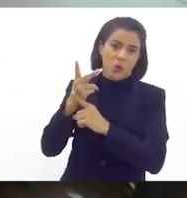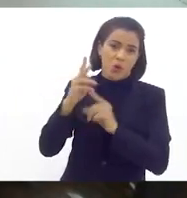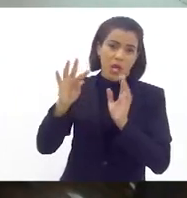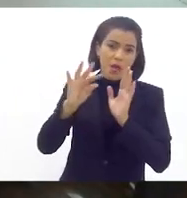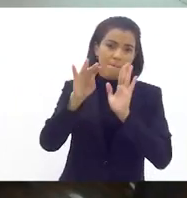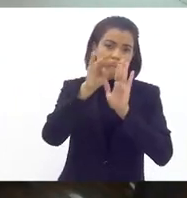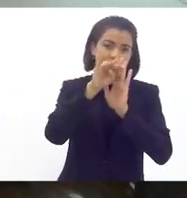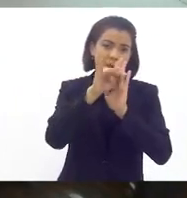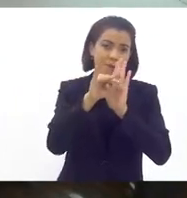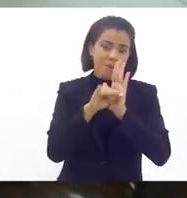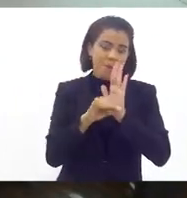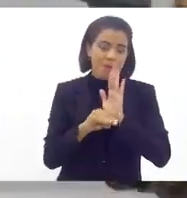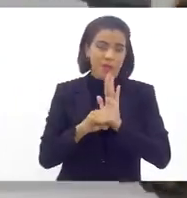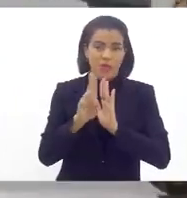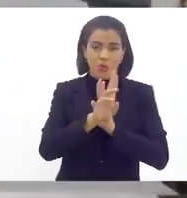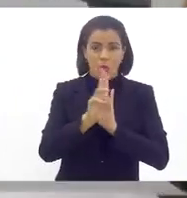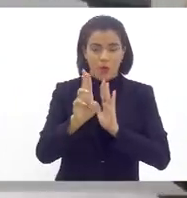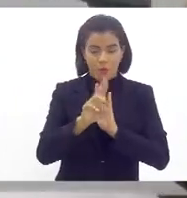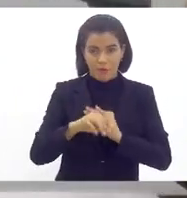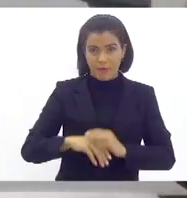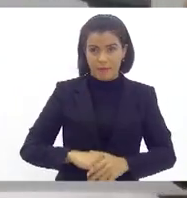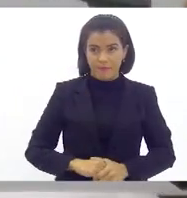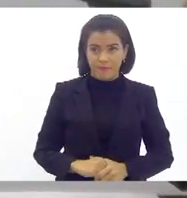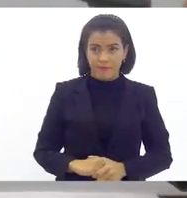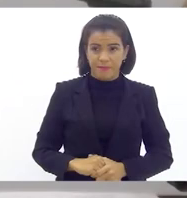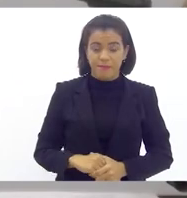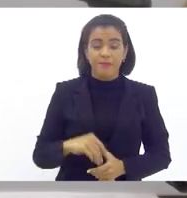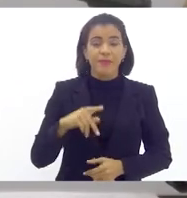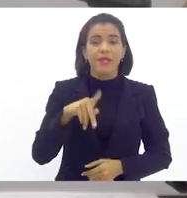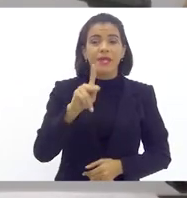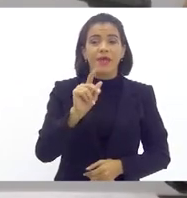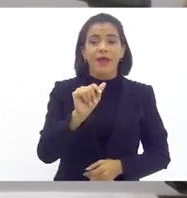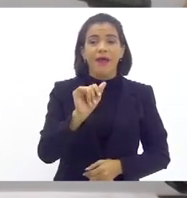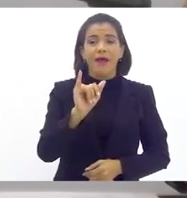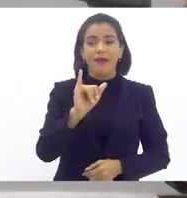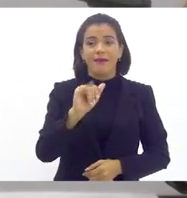a Cris Oliveira. Está bom? É o Kaique. Kaique, contigo.